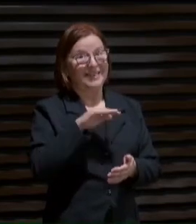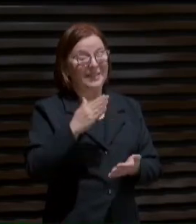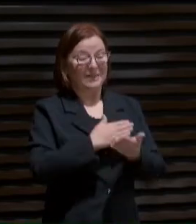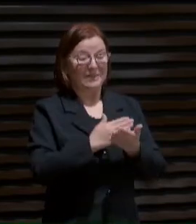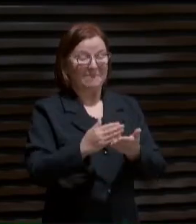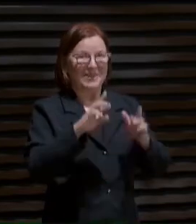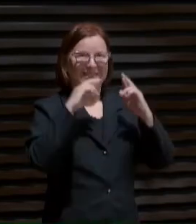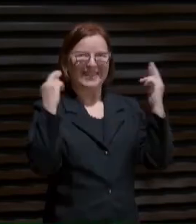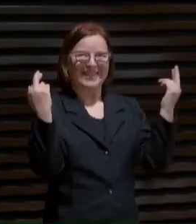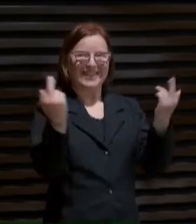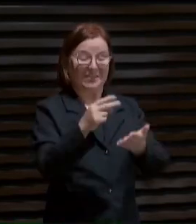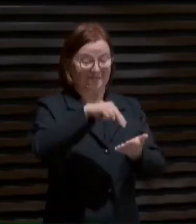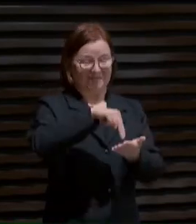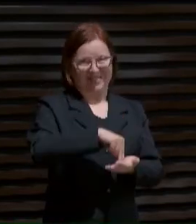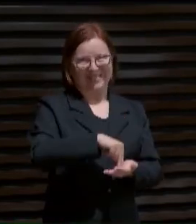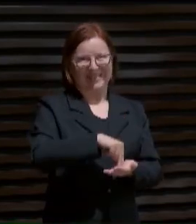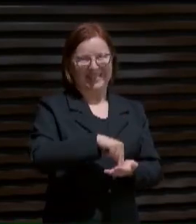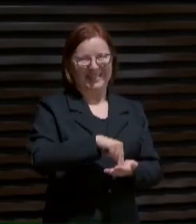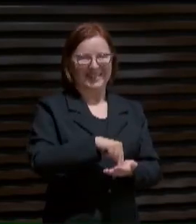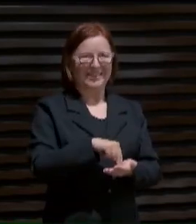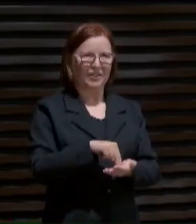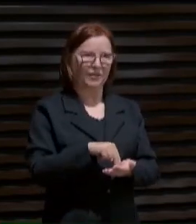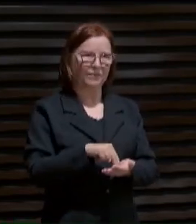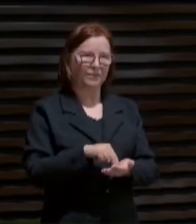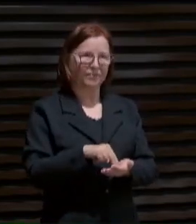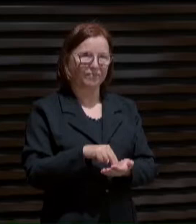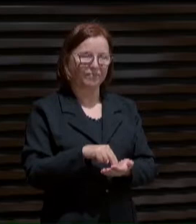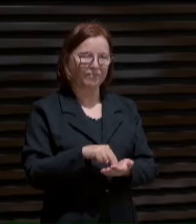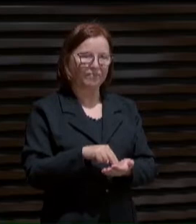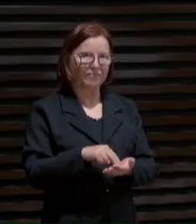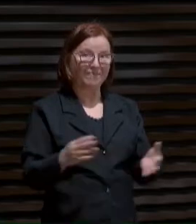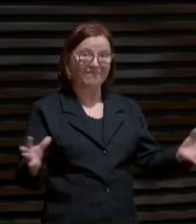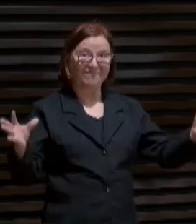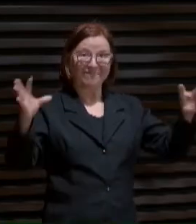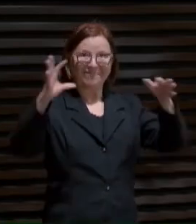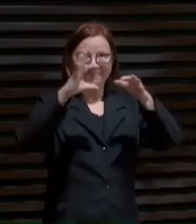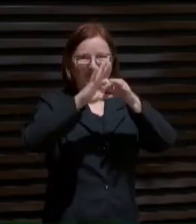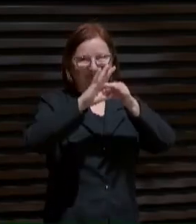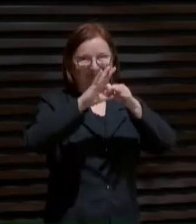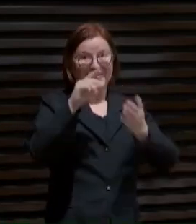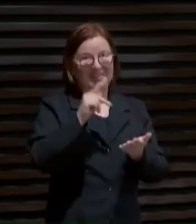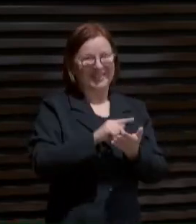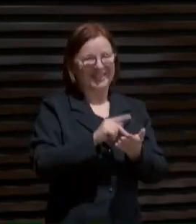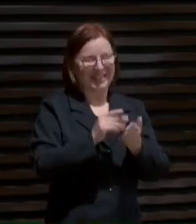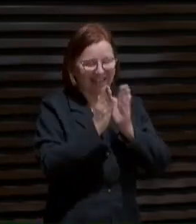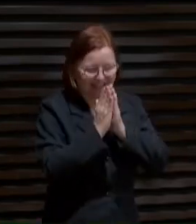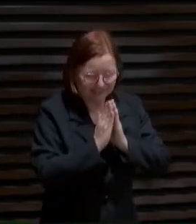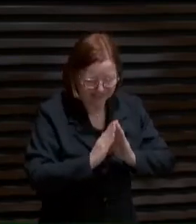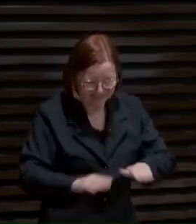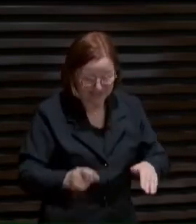O Reino que é o restabelecimento da condição de comunhão e verdadeira adoração